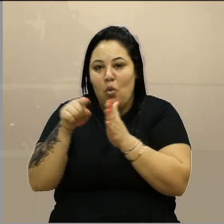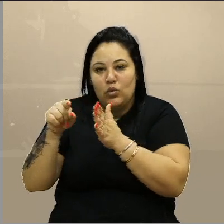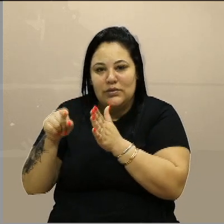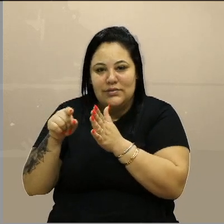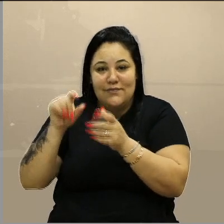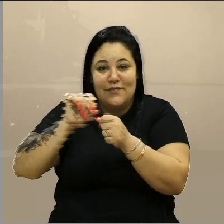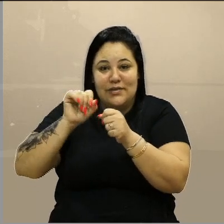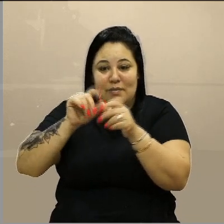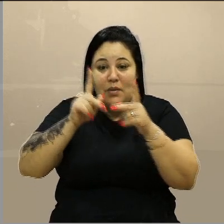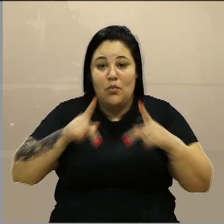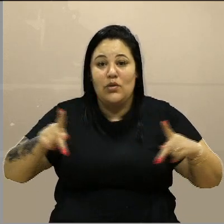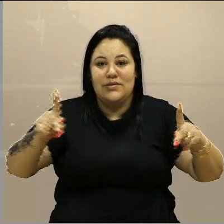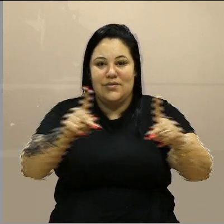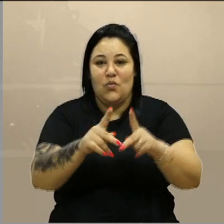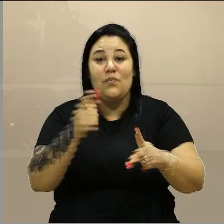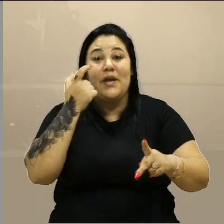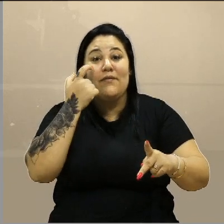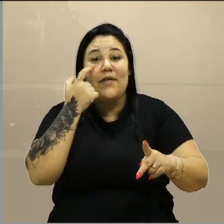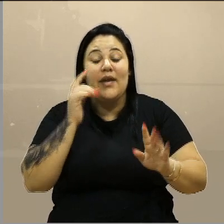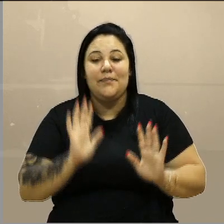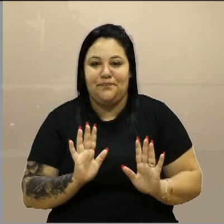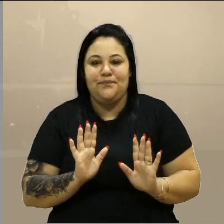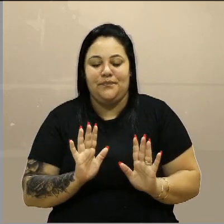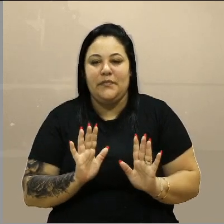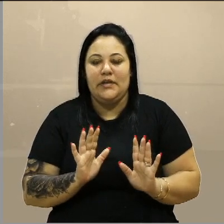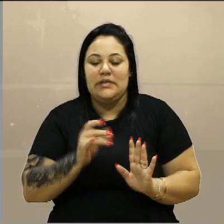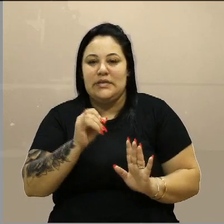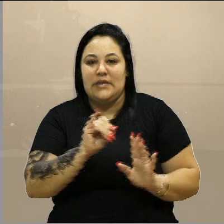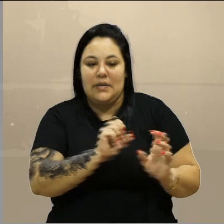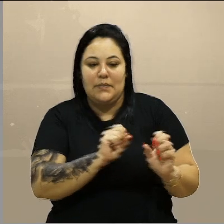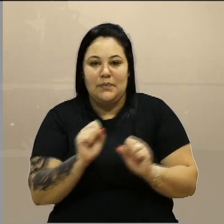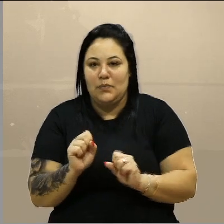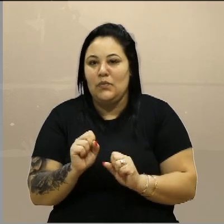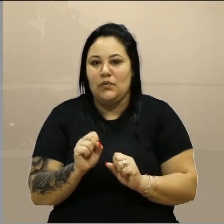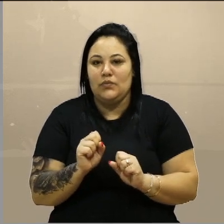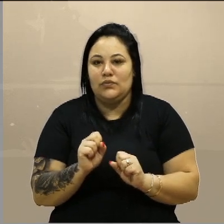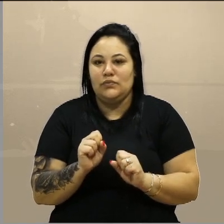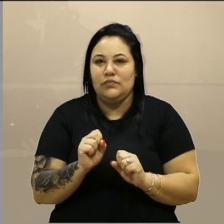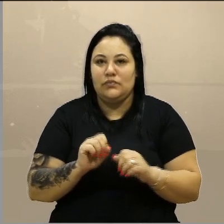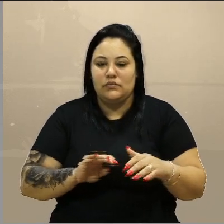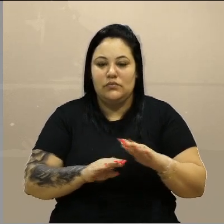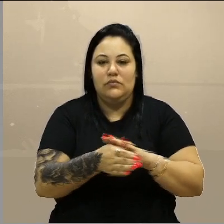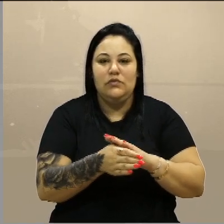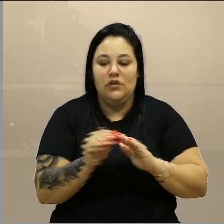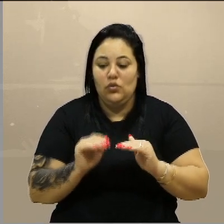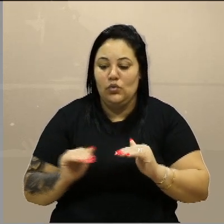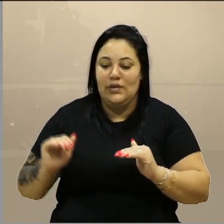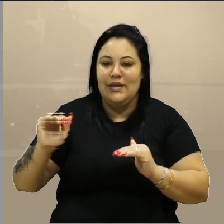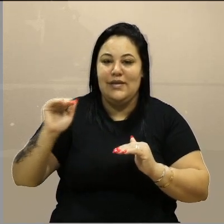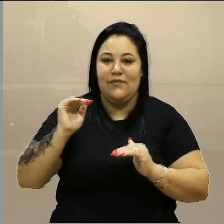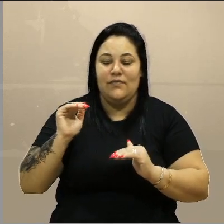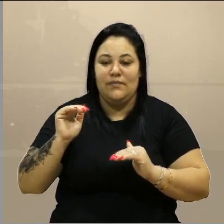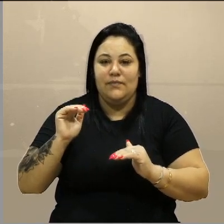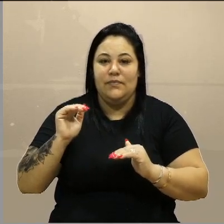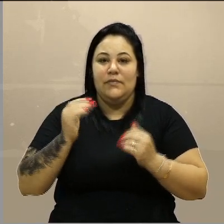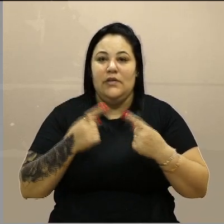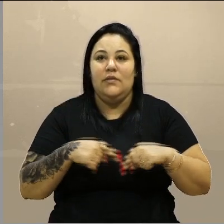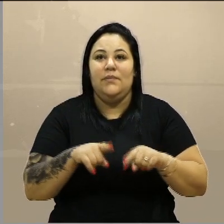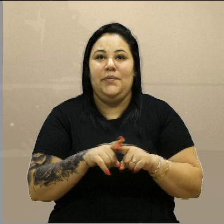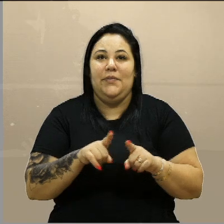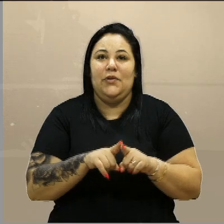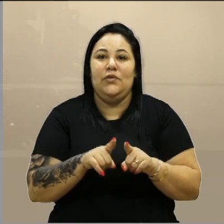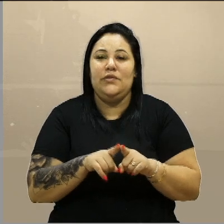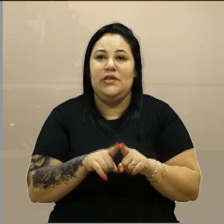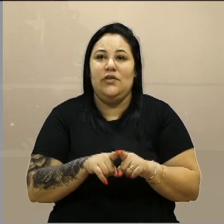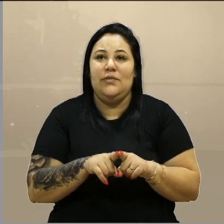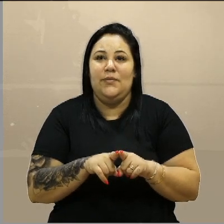para verificar essa condição, se elas se encaixavam ou não em um nível de letramento científico. Vocês podem ver, para se encaixar no